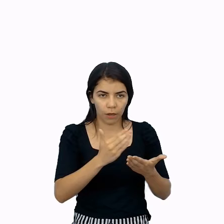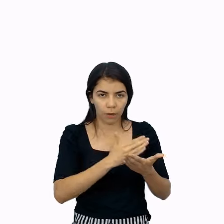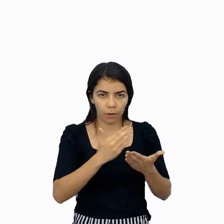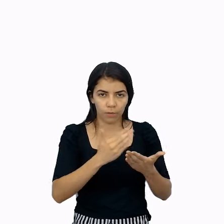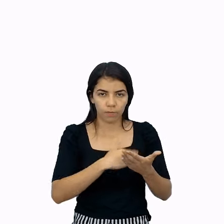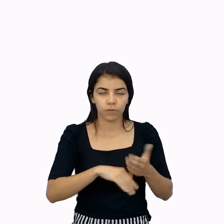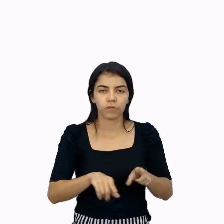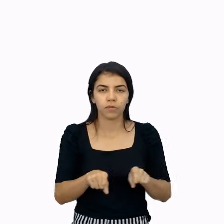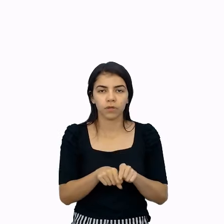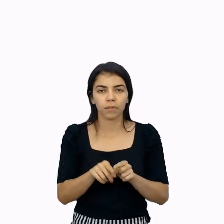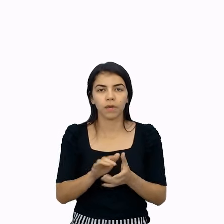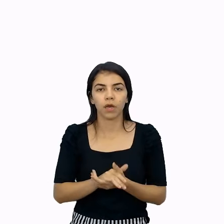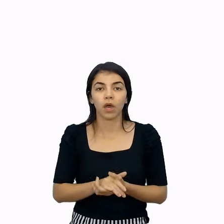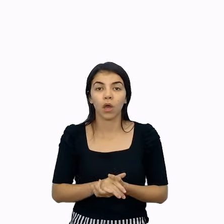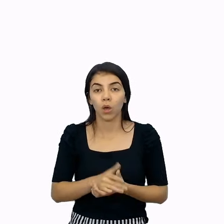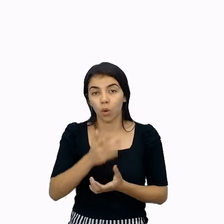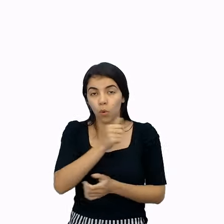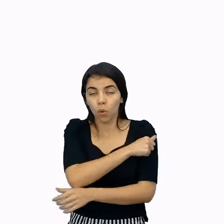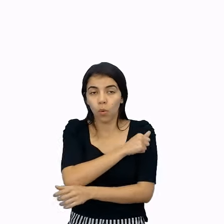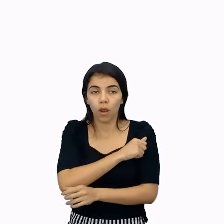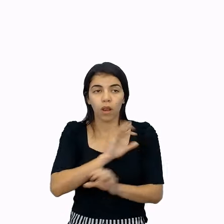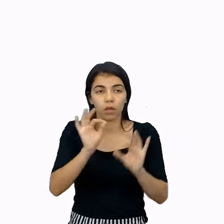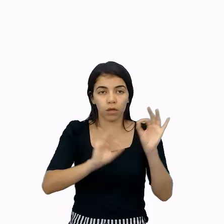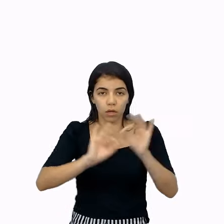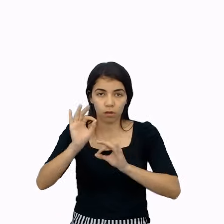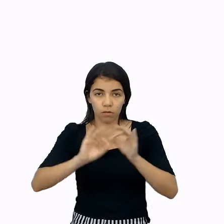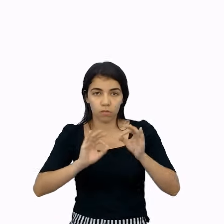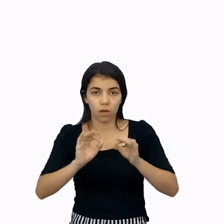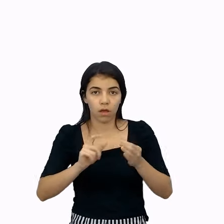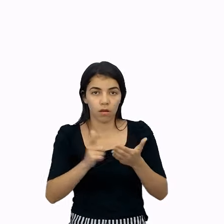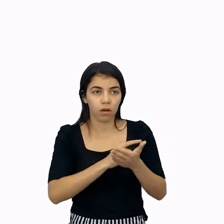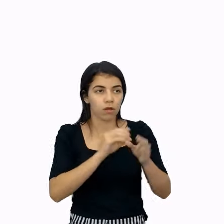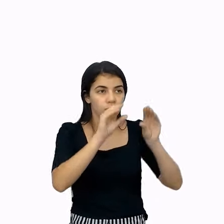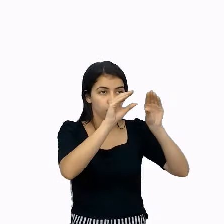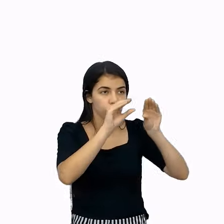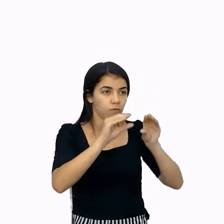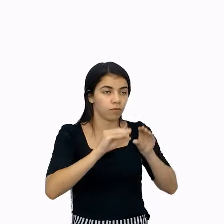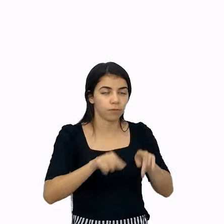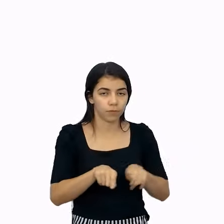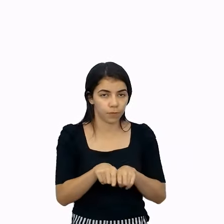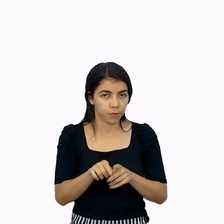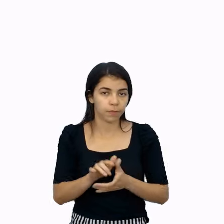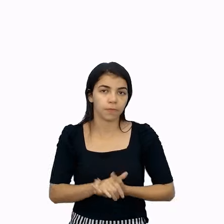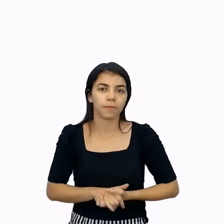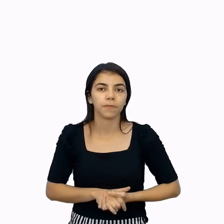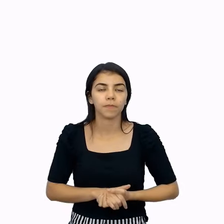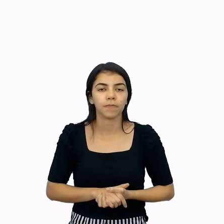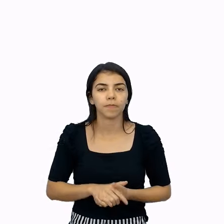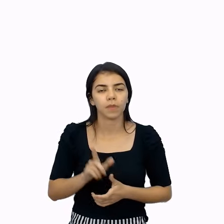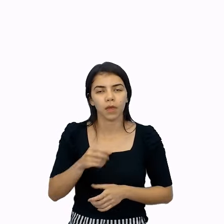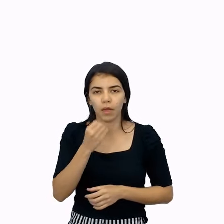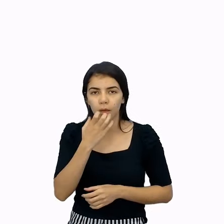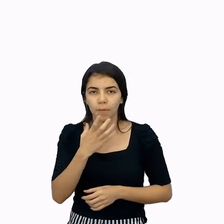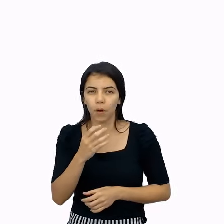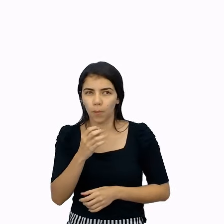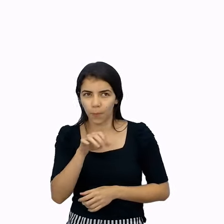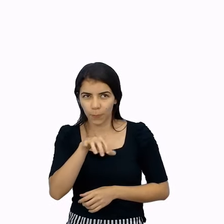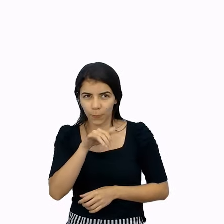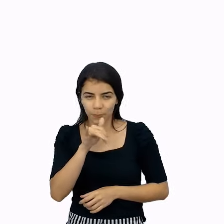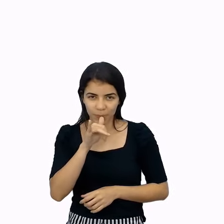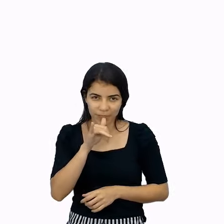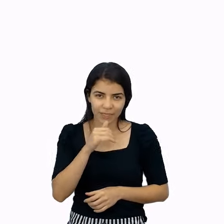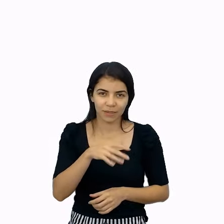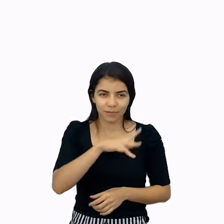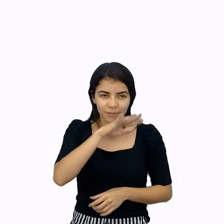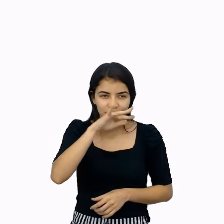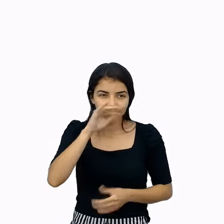manusear, né, os materiais, os livros que são ali impressos. Eu até falo assim, é tão bom sentir o cheirinho de um livro, né,